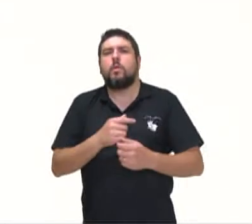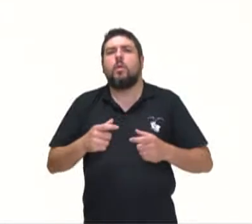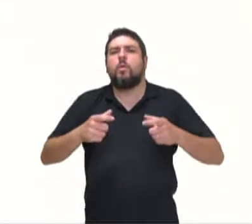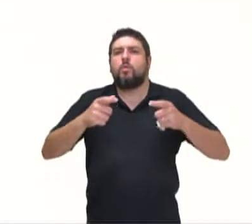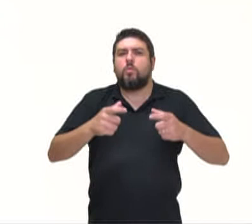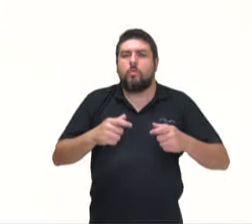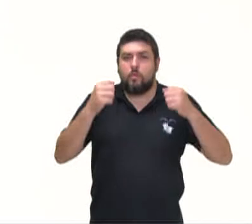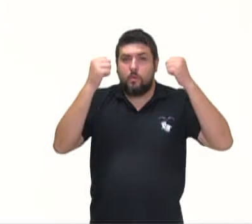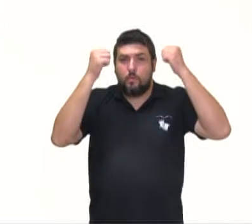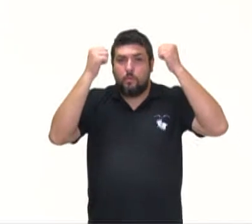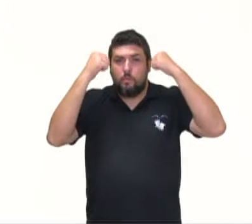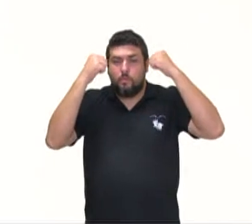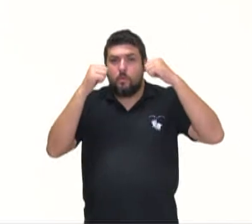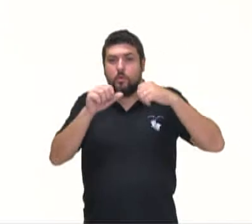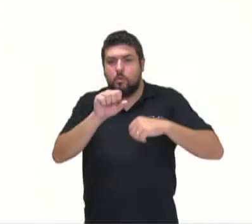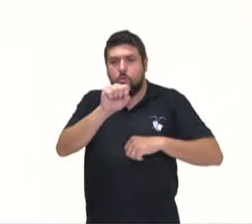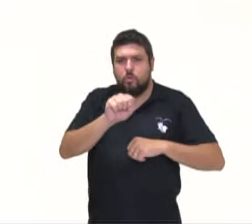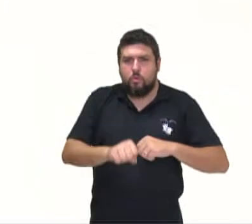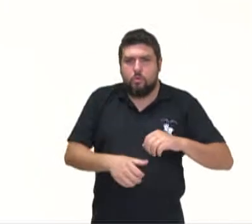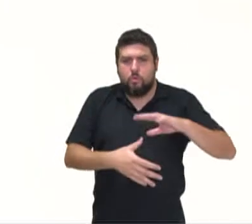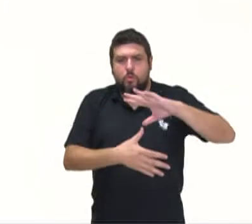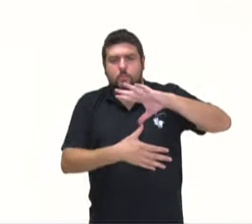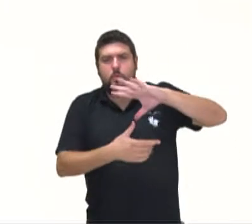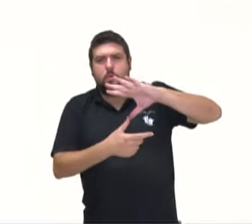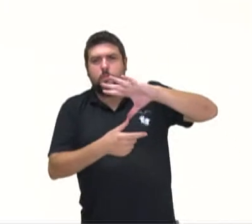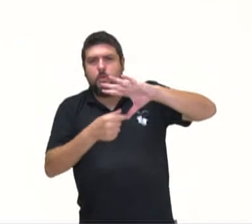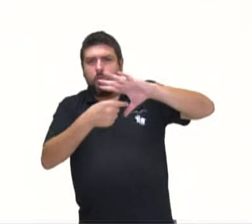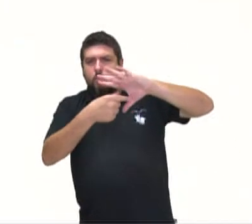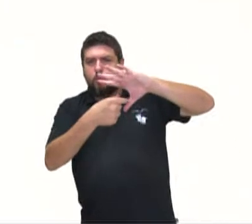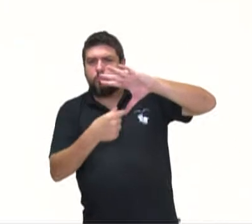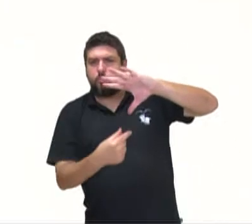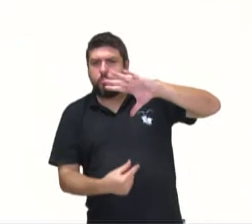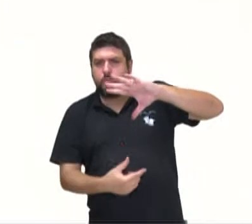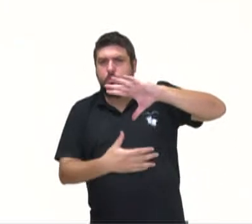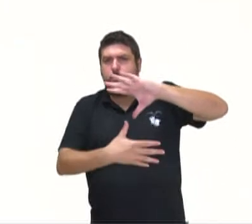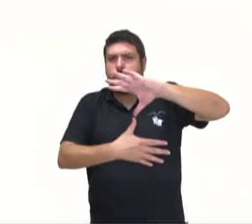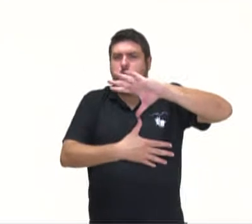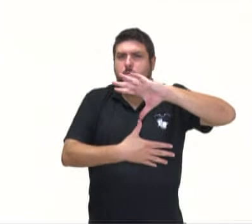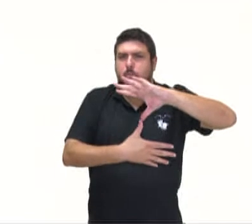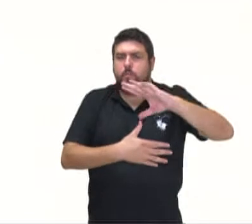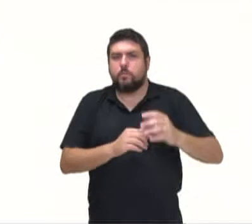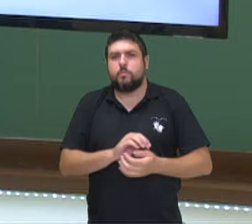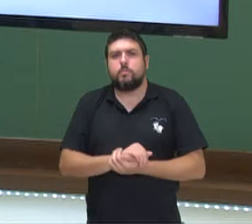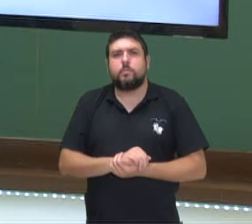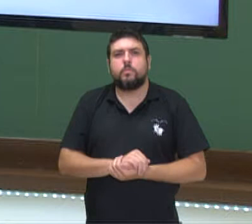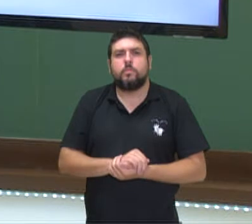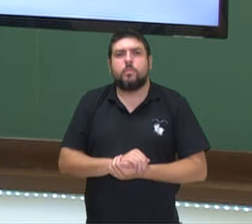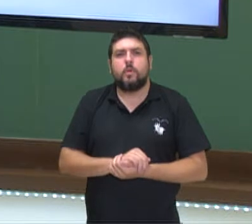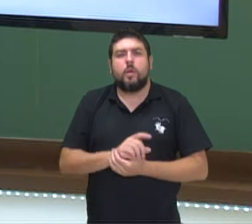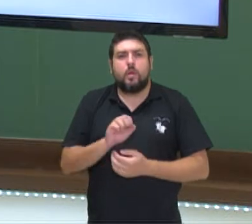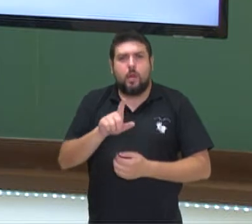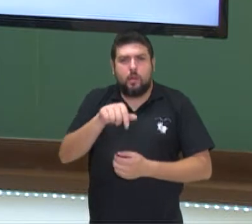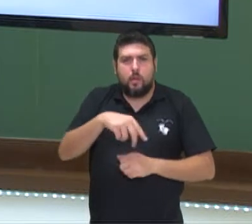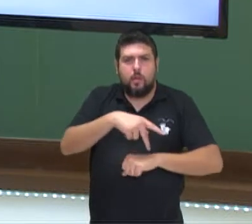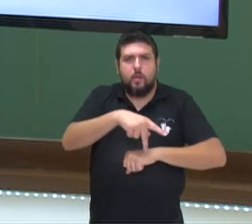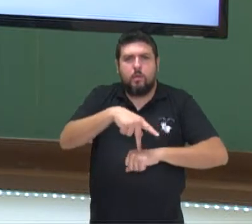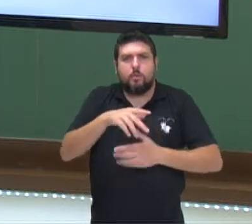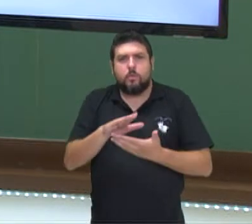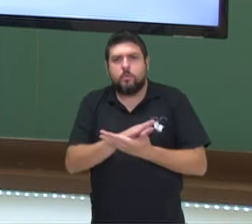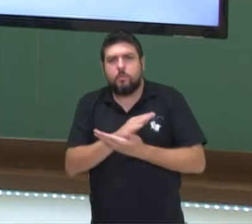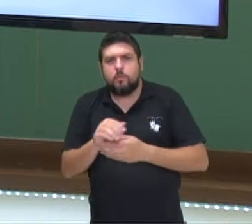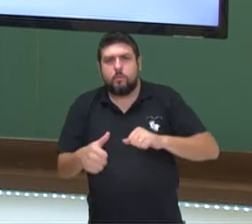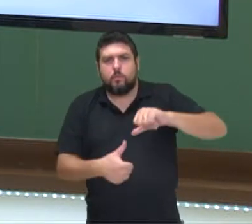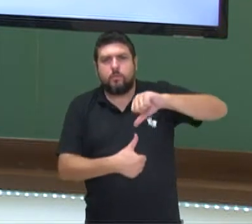México, Guatemala, Belize, Honduras e Salvador, Guatemala, Belize, Honduras e Salvador, países da América